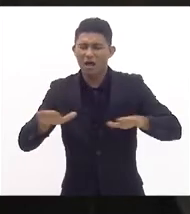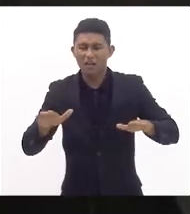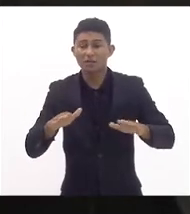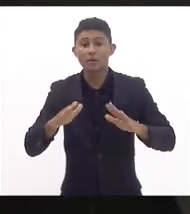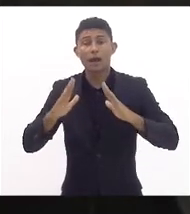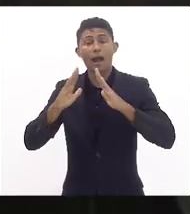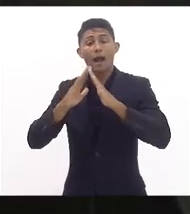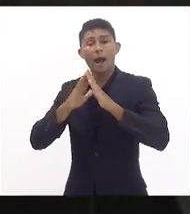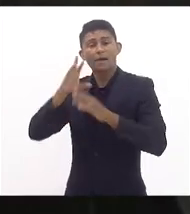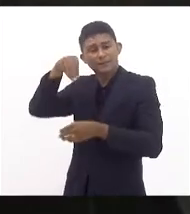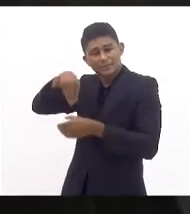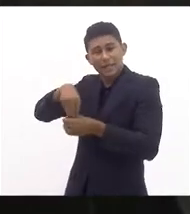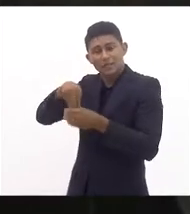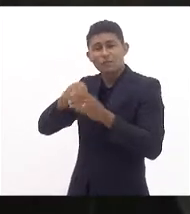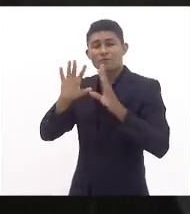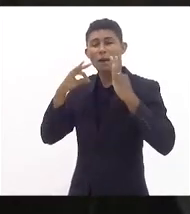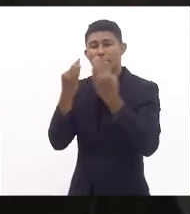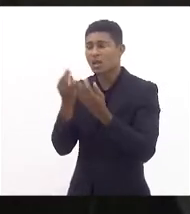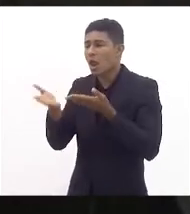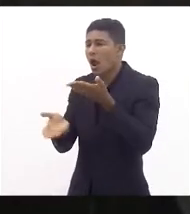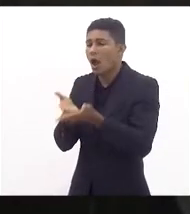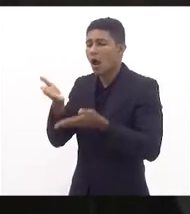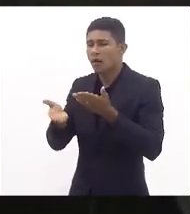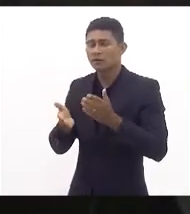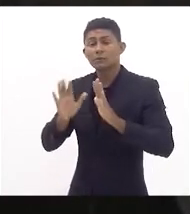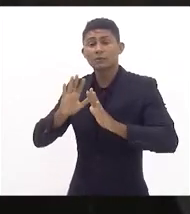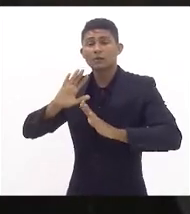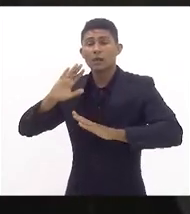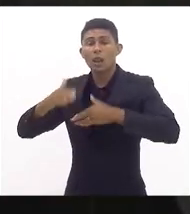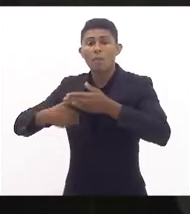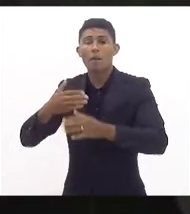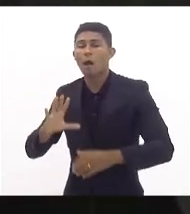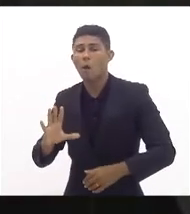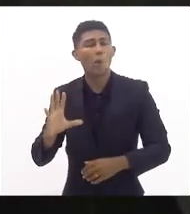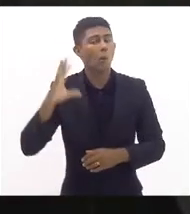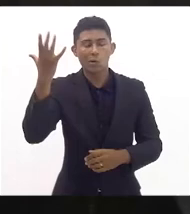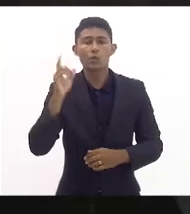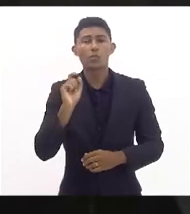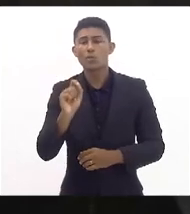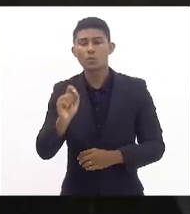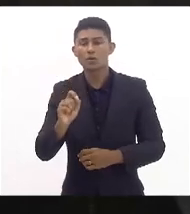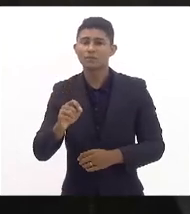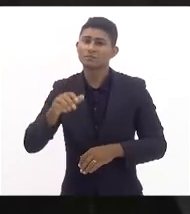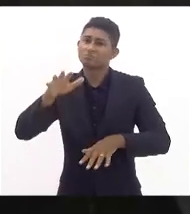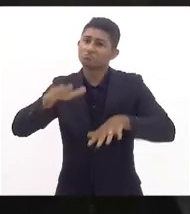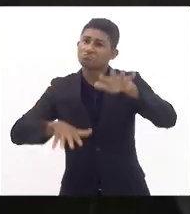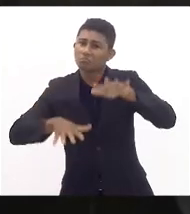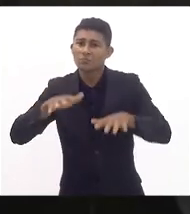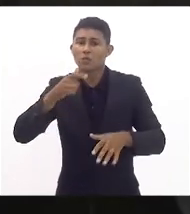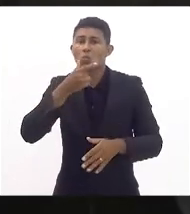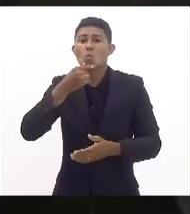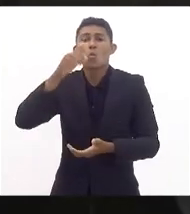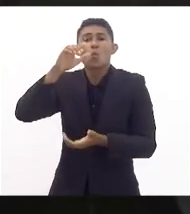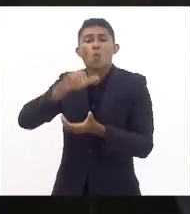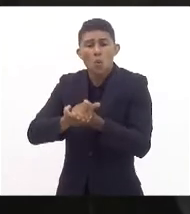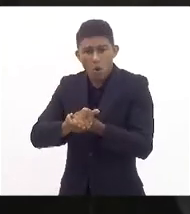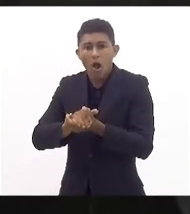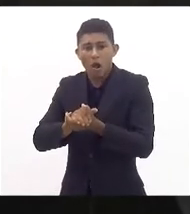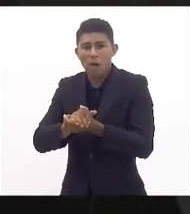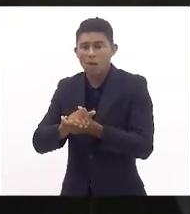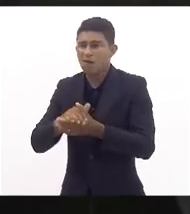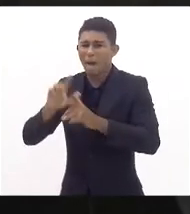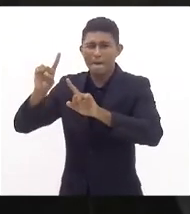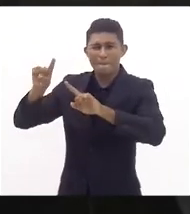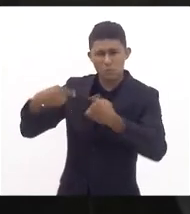veem numa situação de vínculo, não é, com esse agressor, e